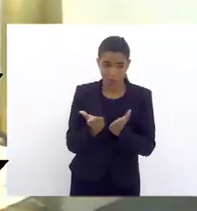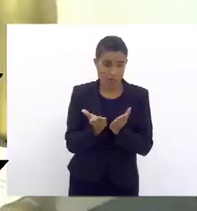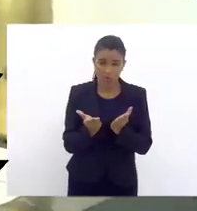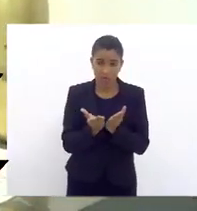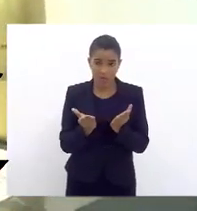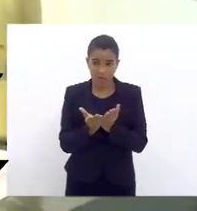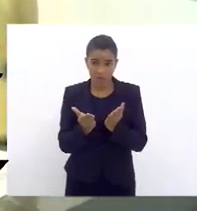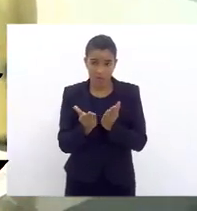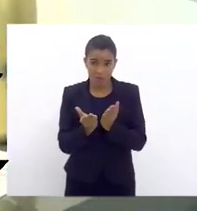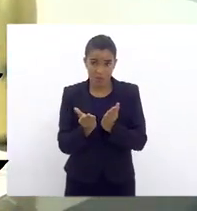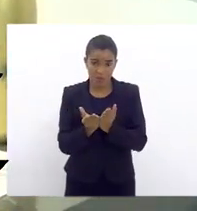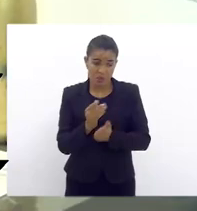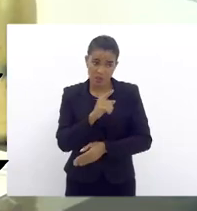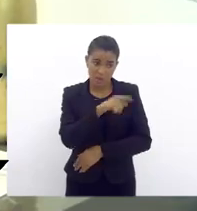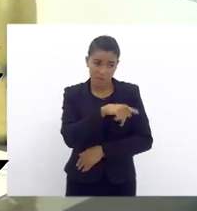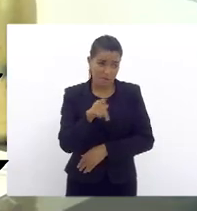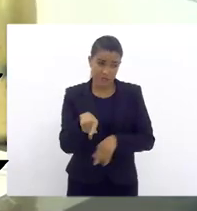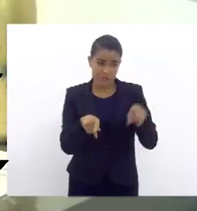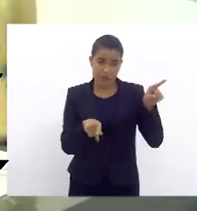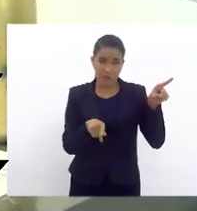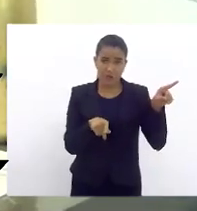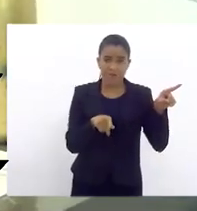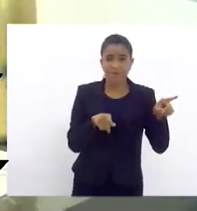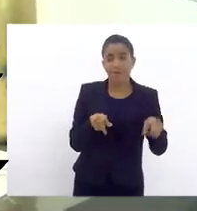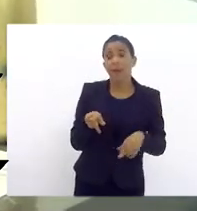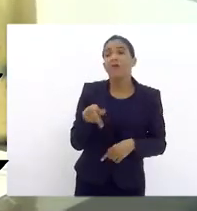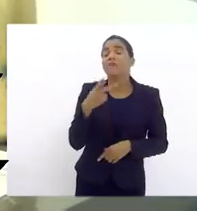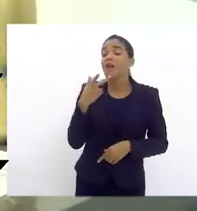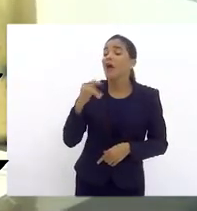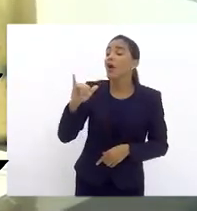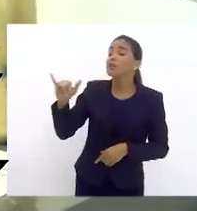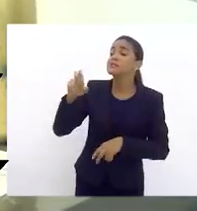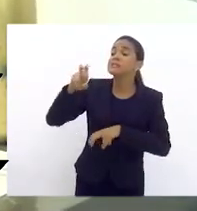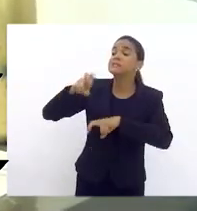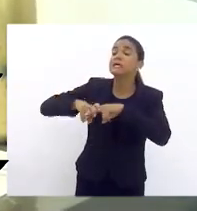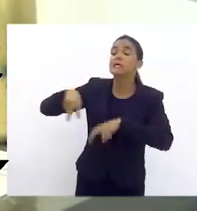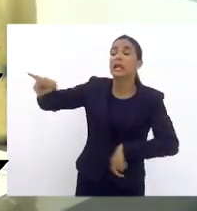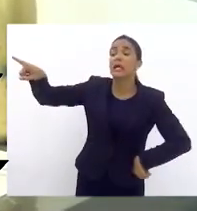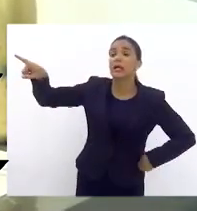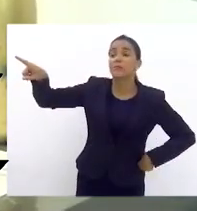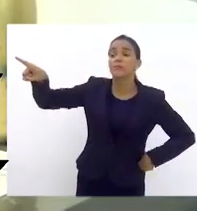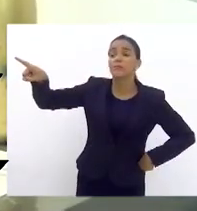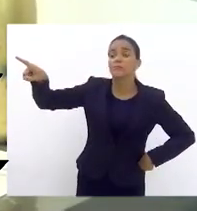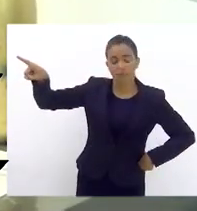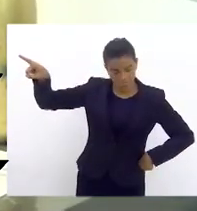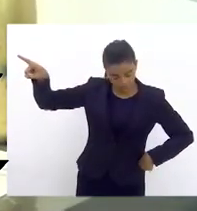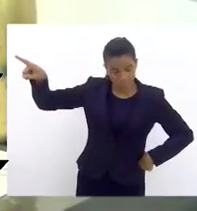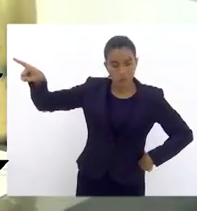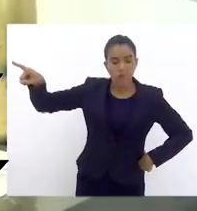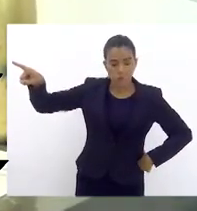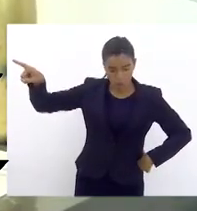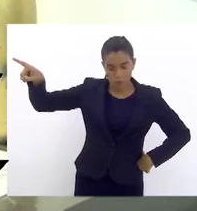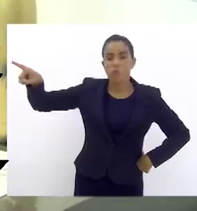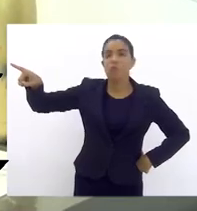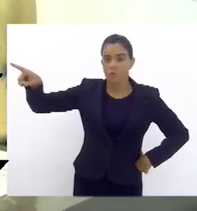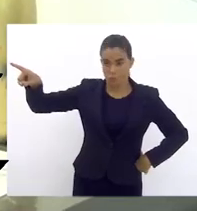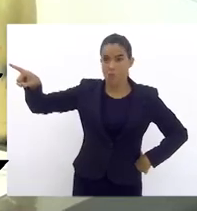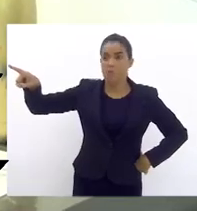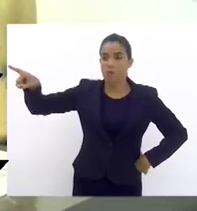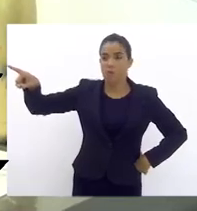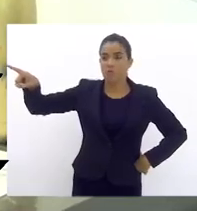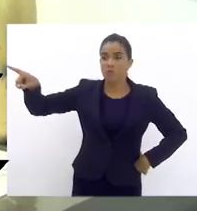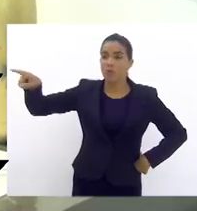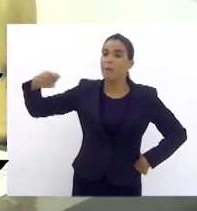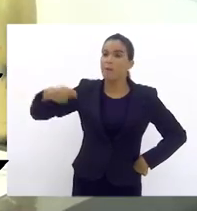da igreja da professora ela disse para a criança senta lá Então essa